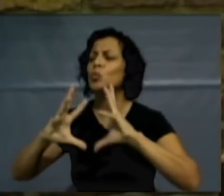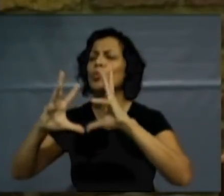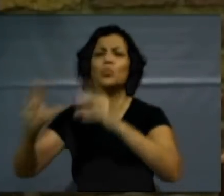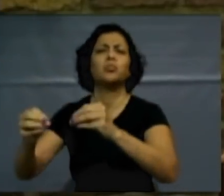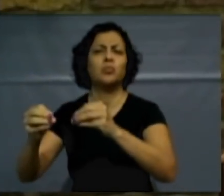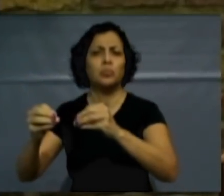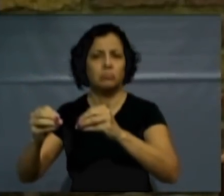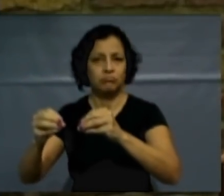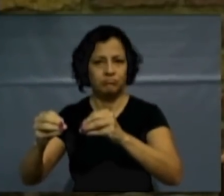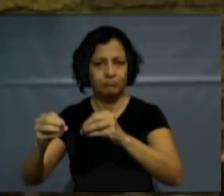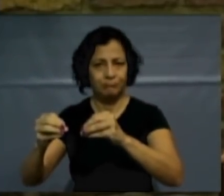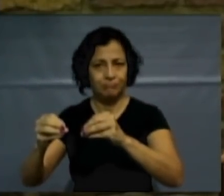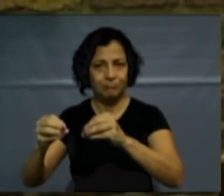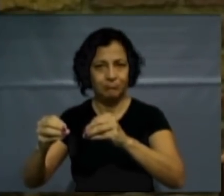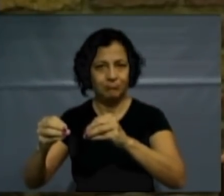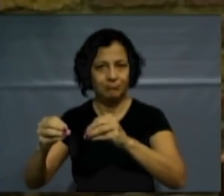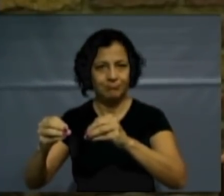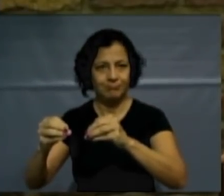Jesus.